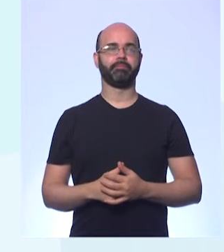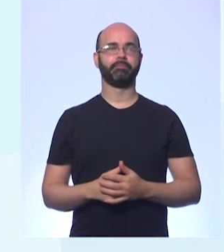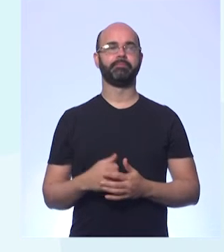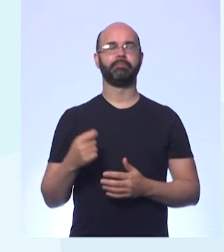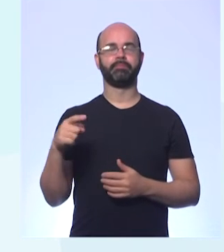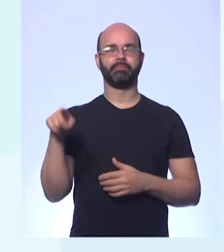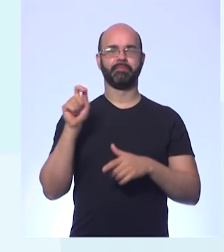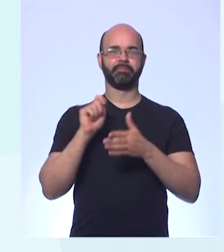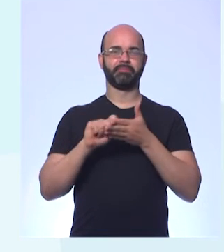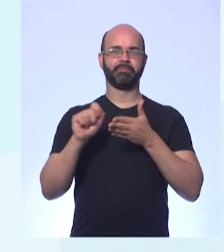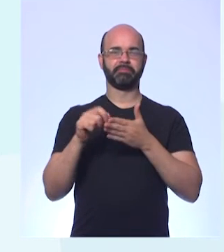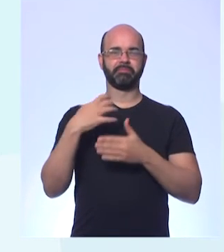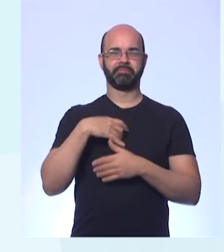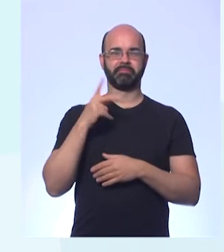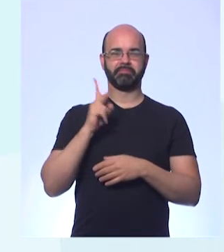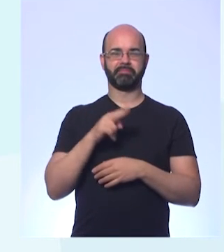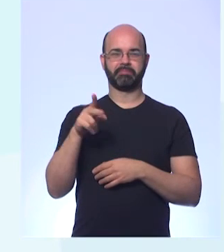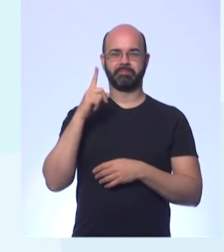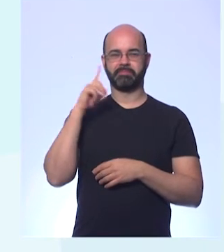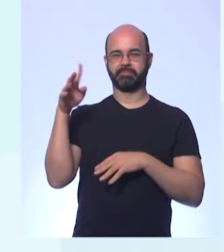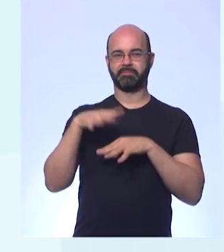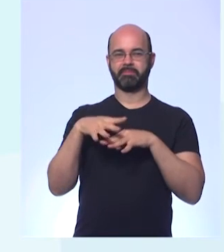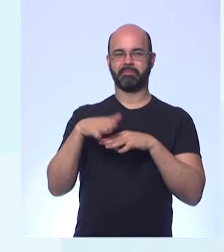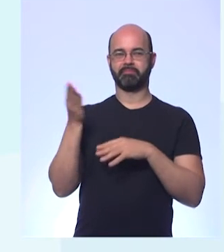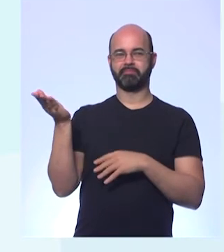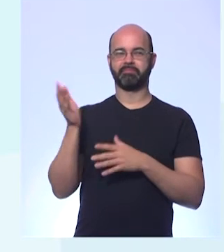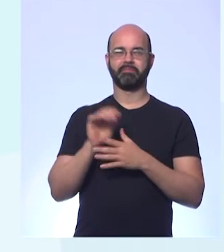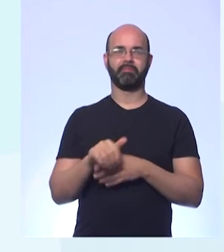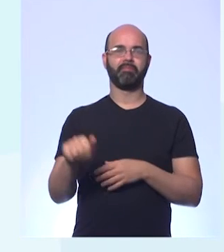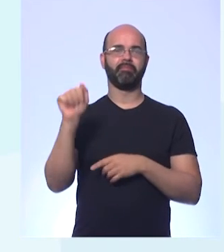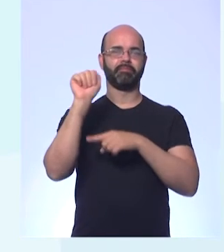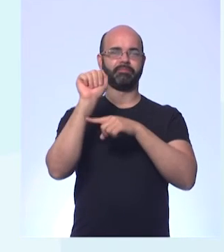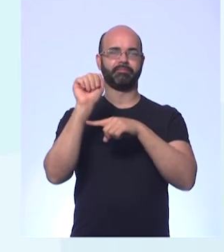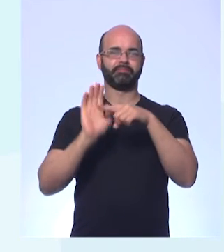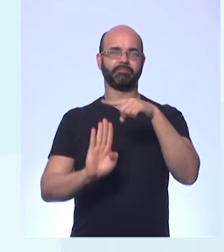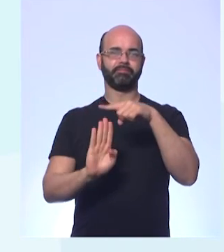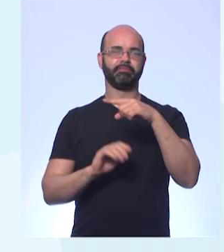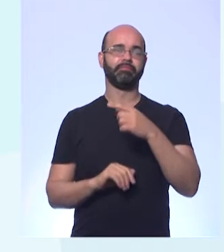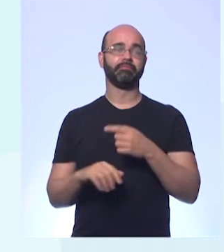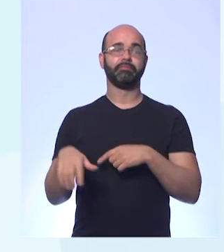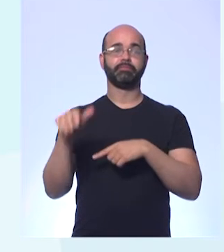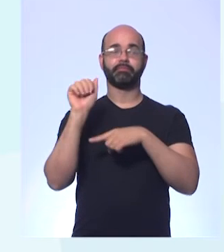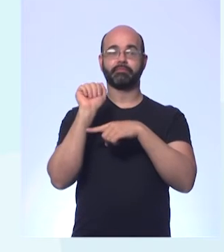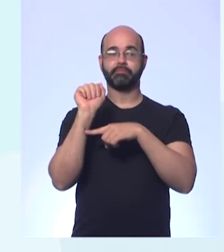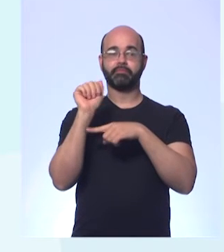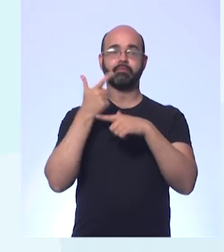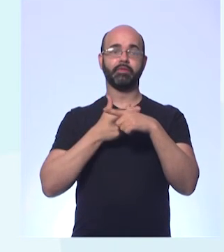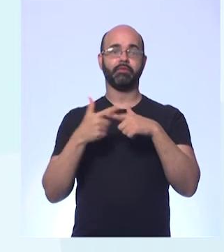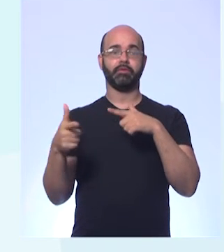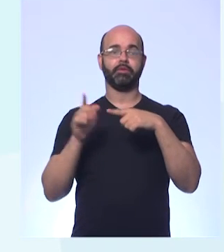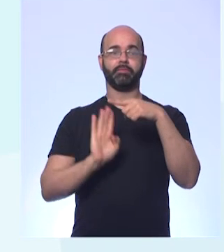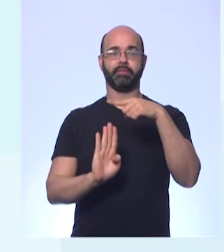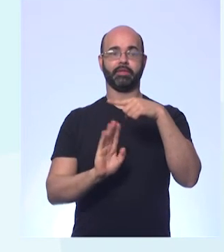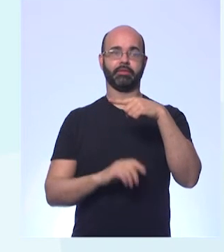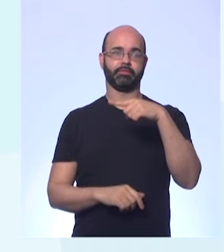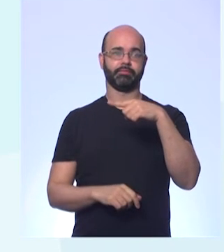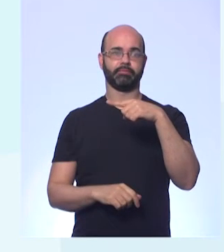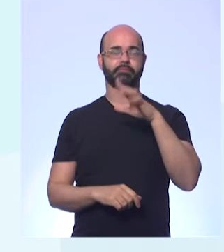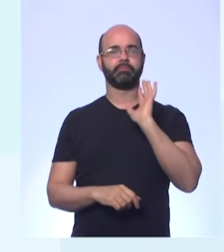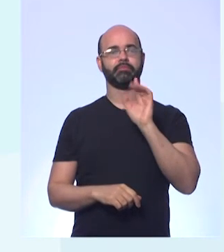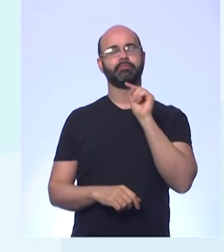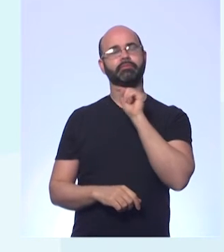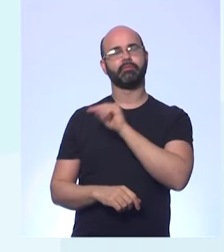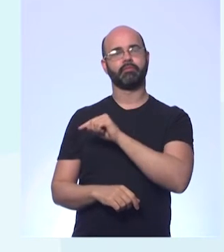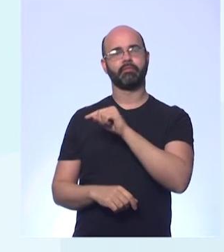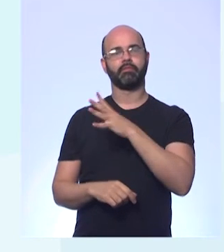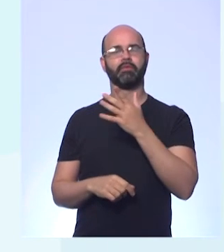escreve aqui na matemática desta maneira: A sobre B. Significa A dividido por B. Mas aqui no nono ano a gente